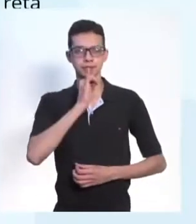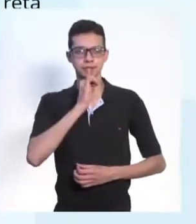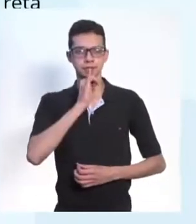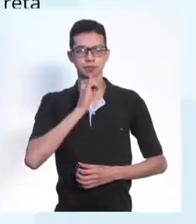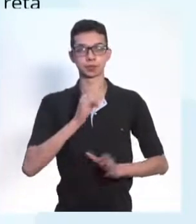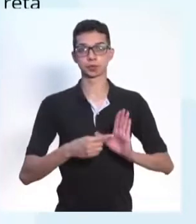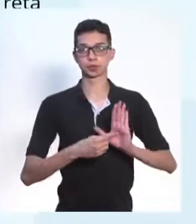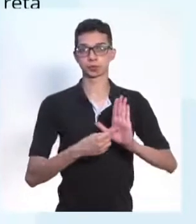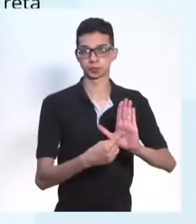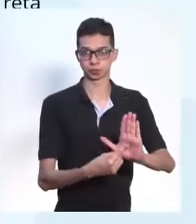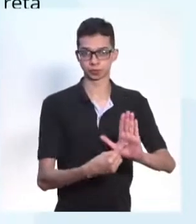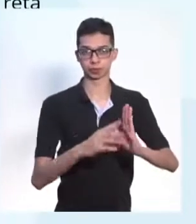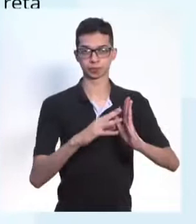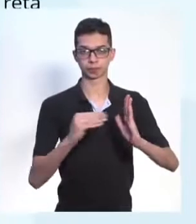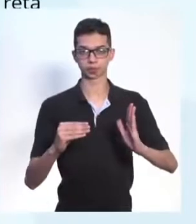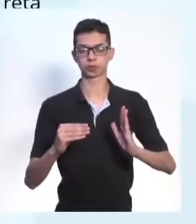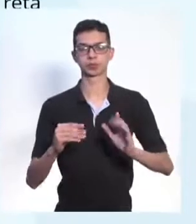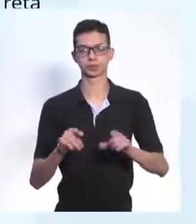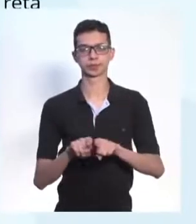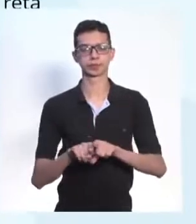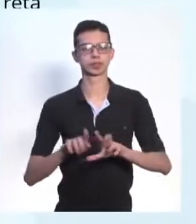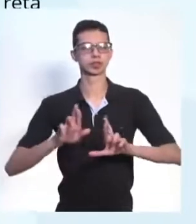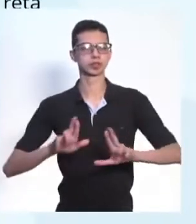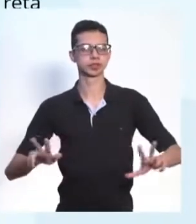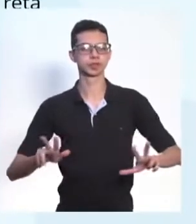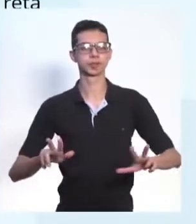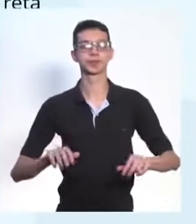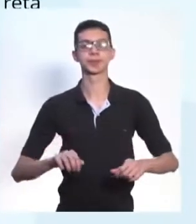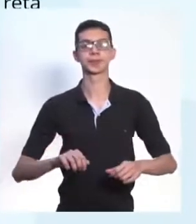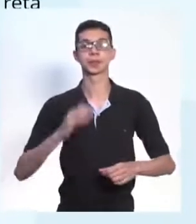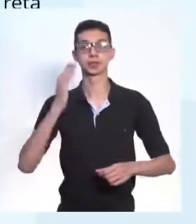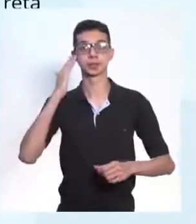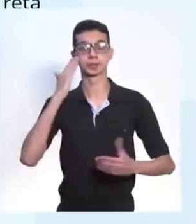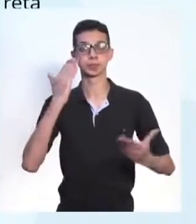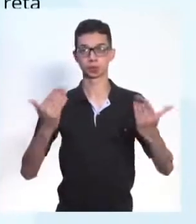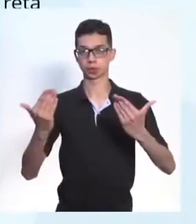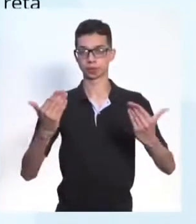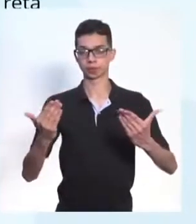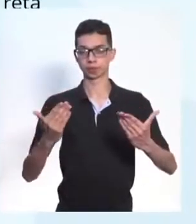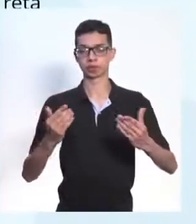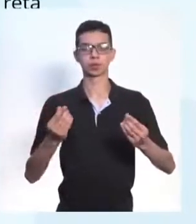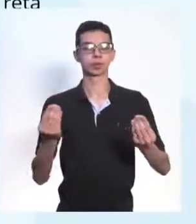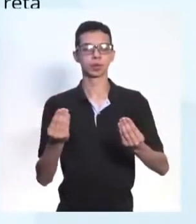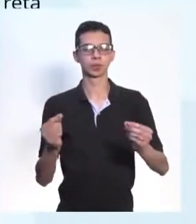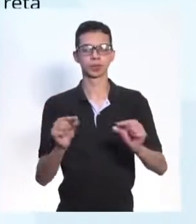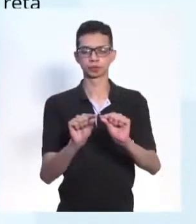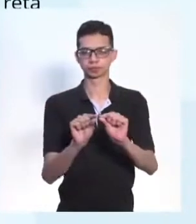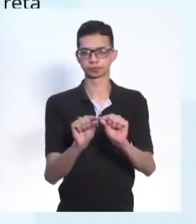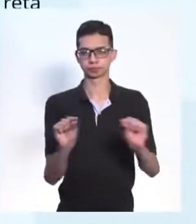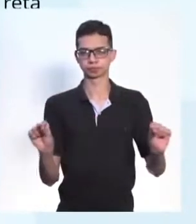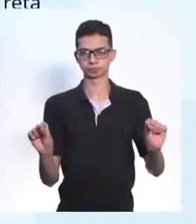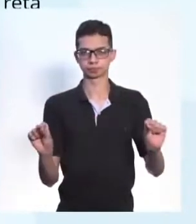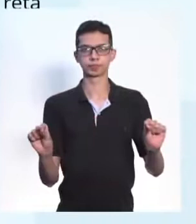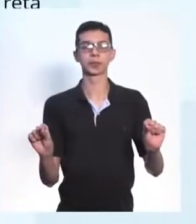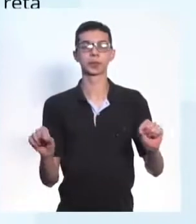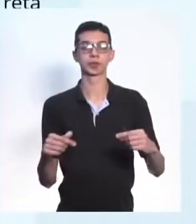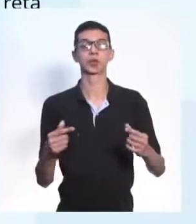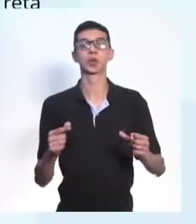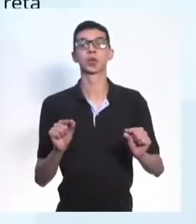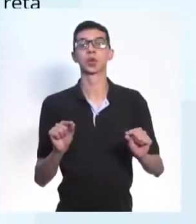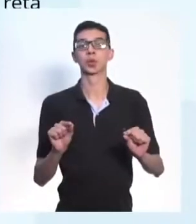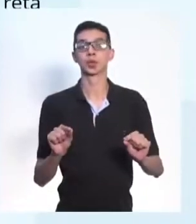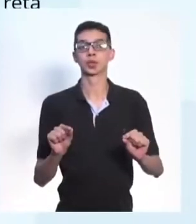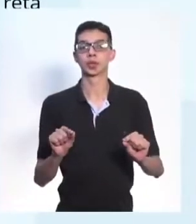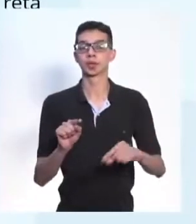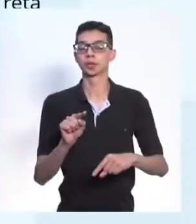e relacioná-los a pontos na reta numérica. Os objetos de conhecimento, frações,